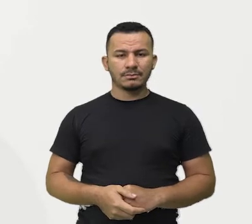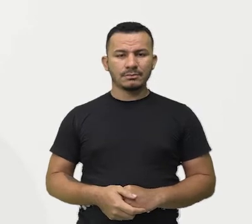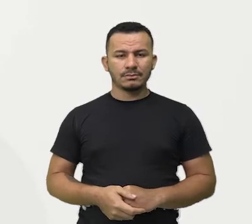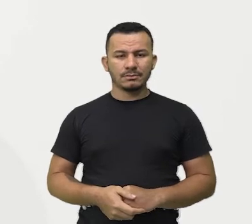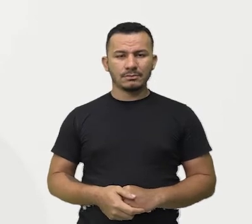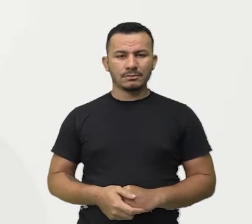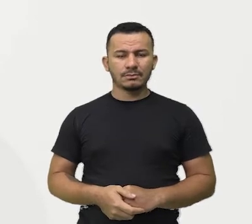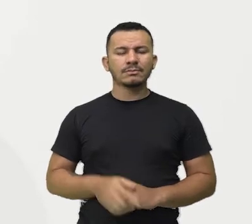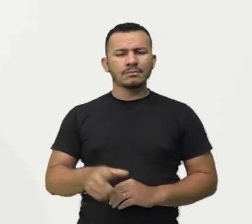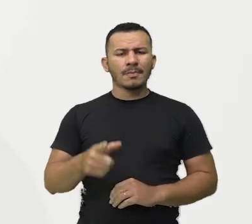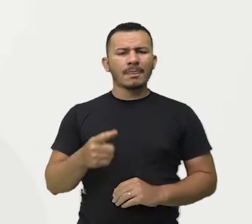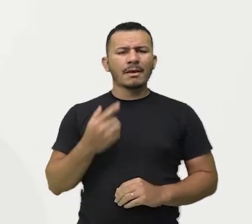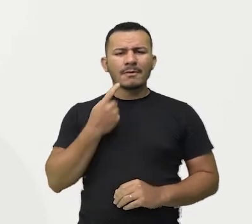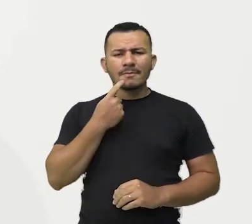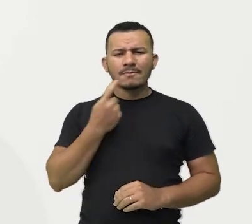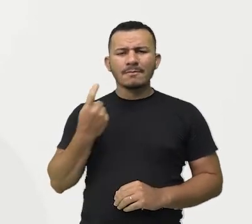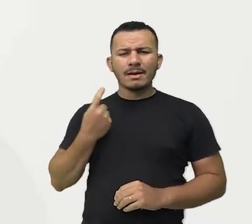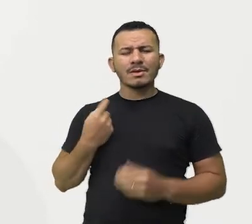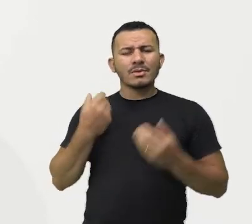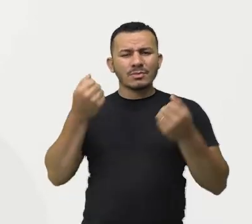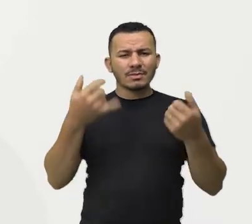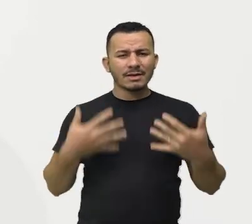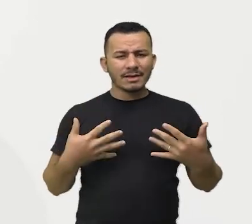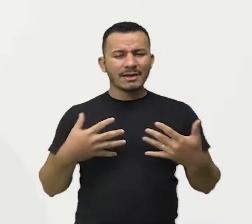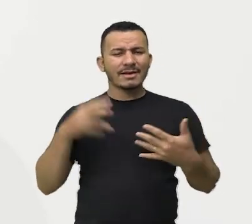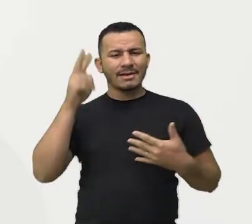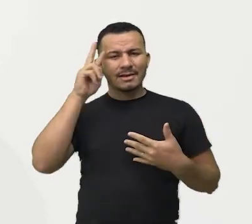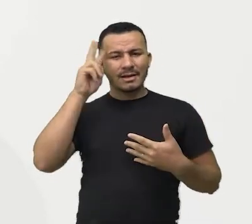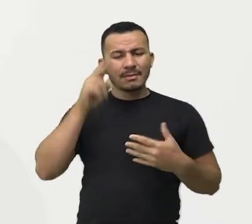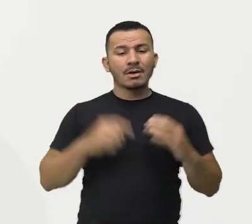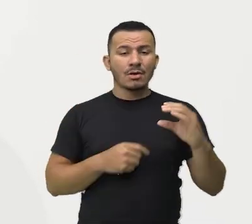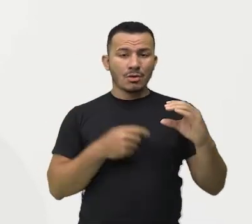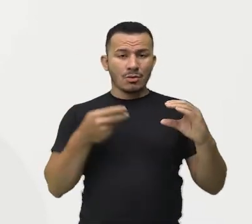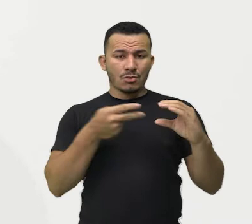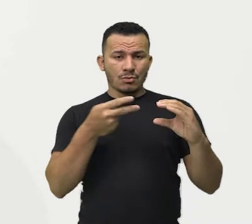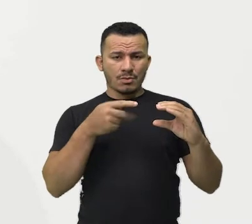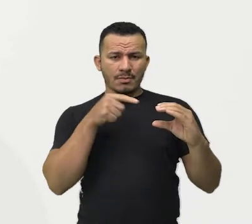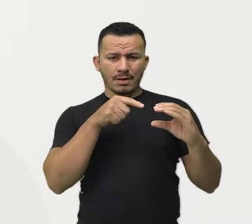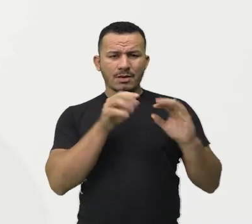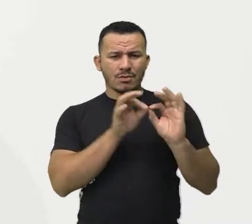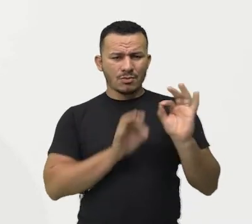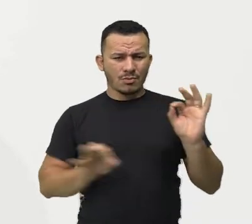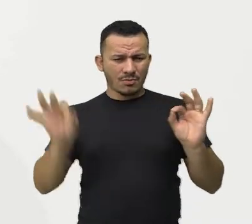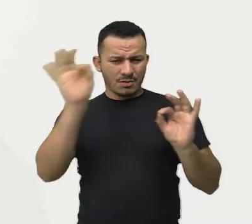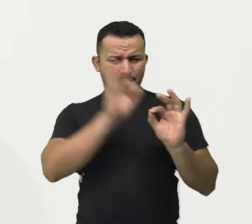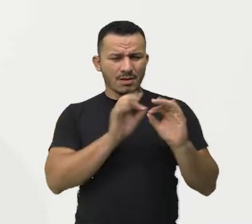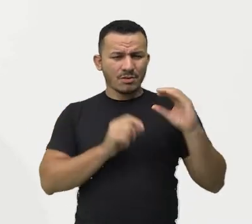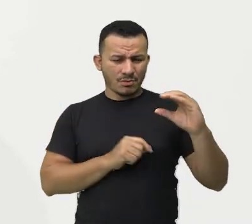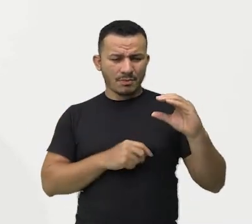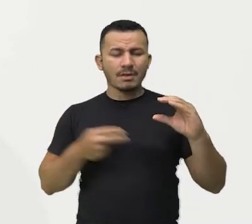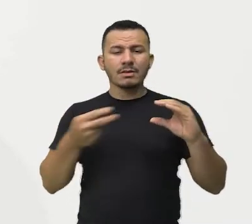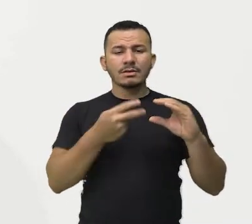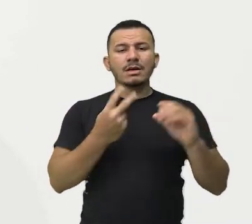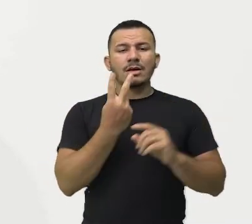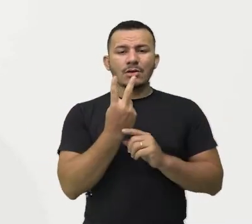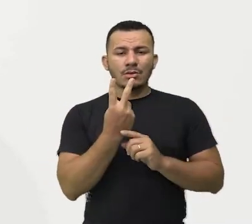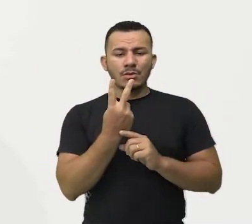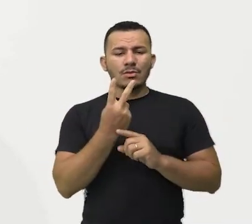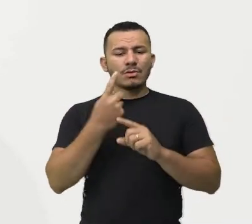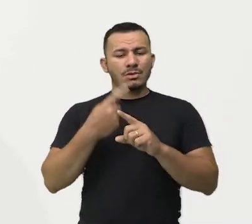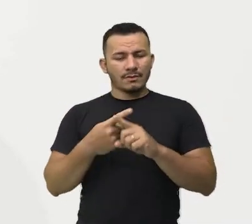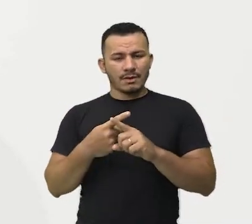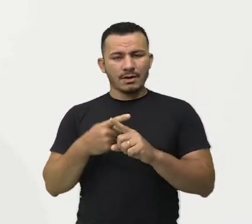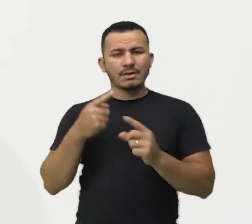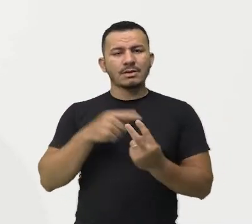3,14, pessoal. E aí, pessoal, tu aprendeu agora há pouco com o professor Paulo aqui, que o comprimento da circunferência é dado